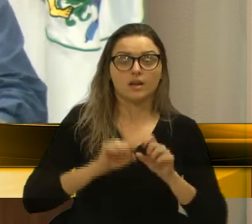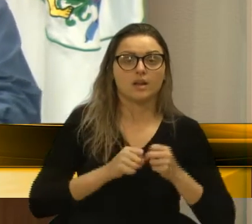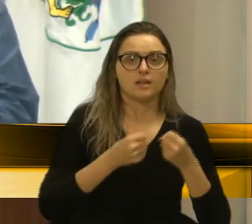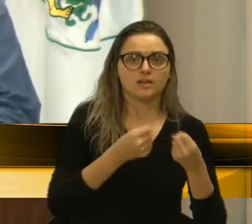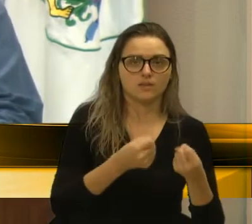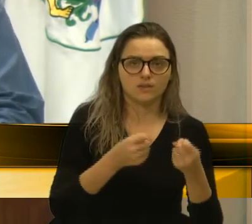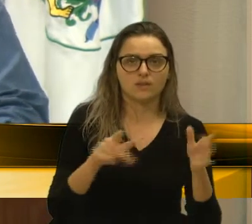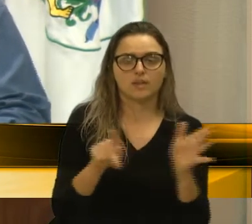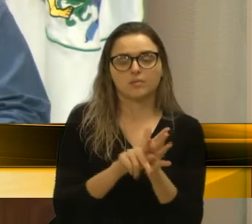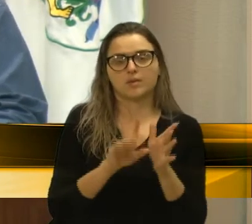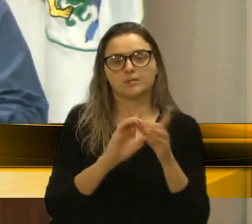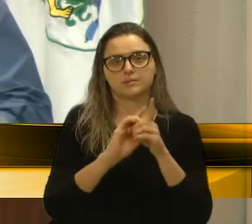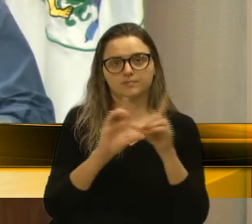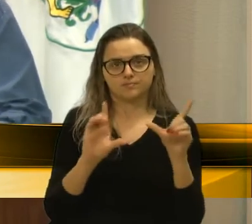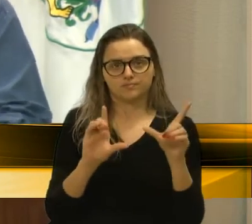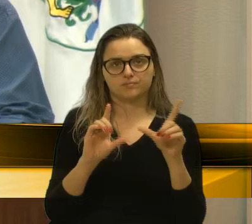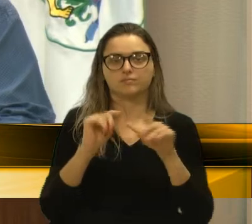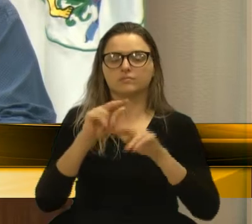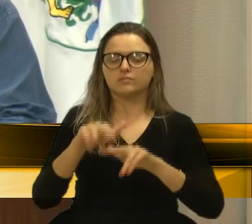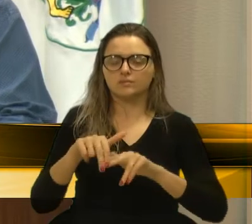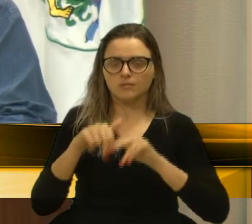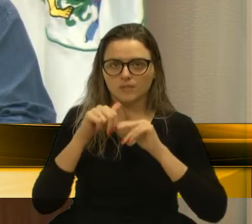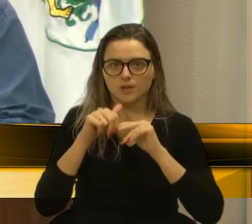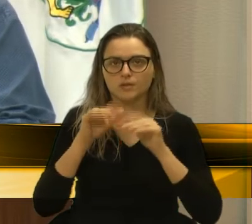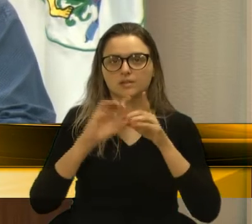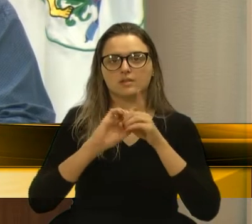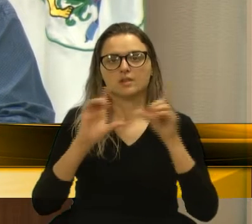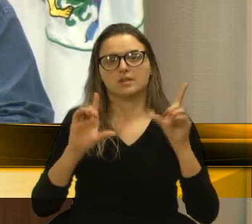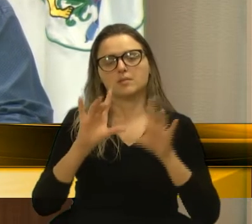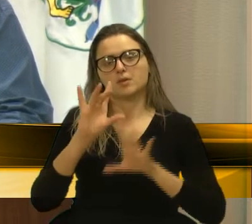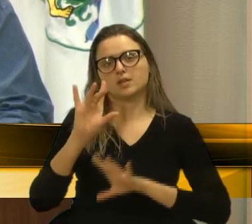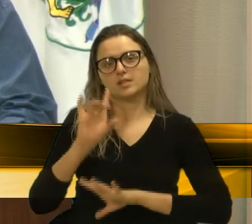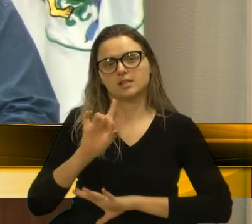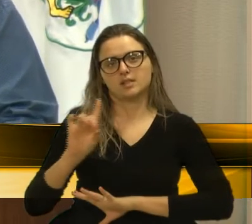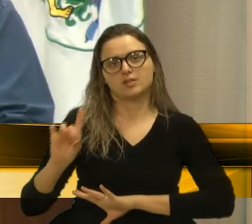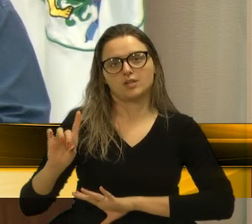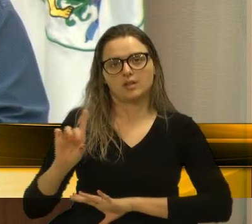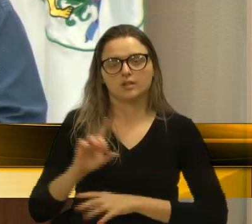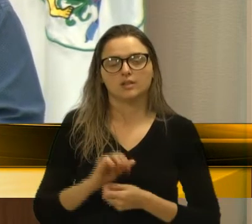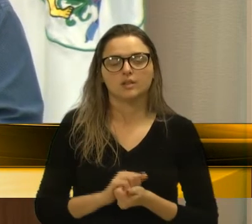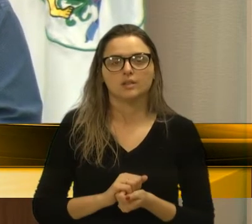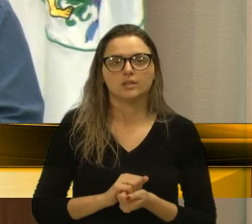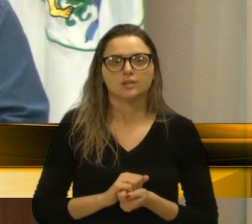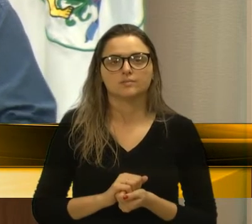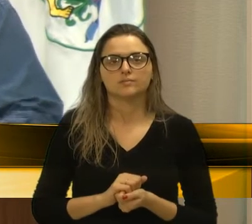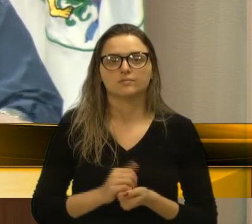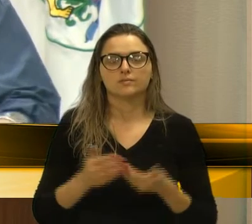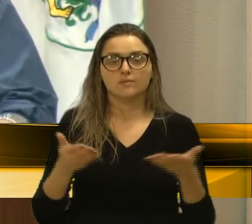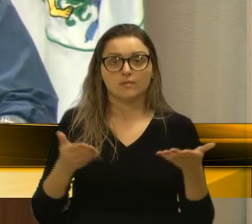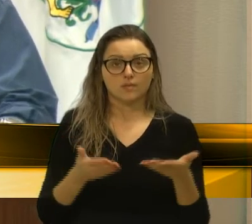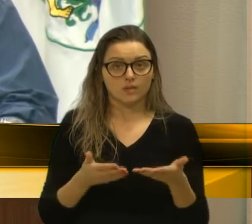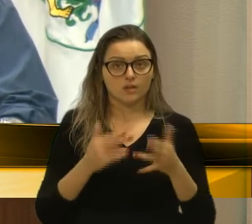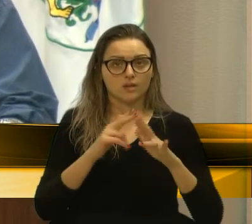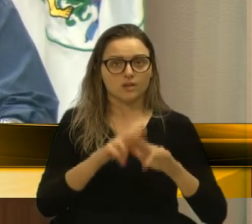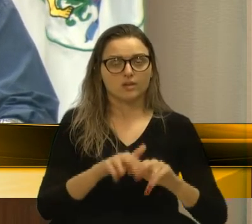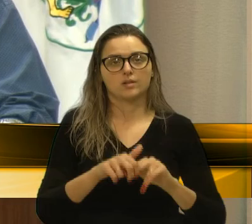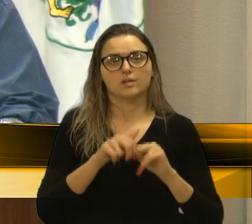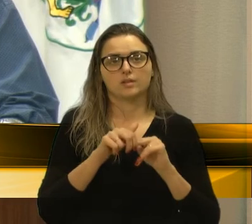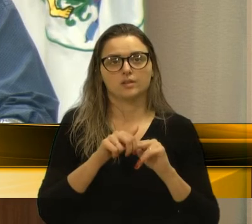democracia, portanto, do Estado democrático de direito. E, nesse sentido,